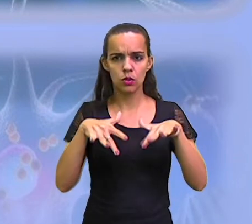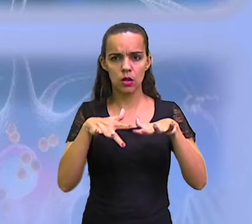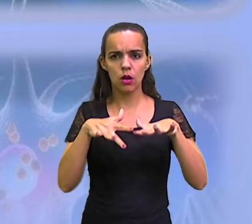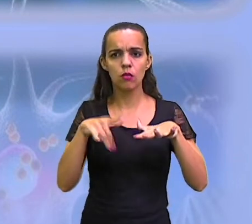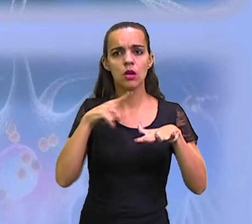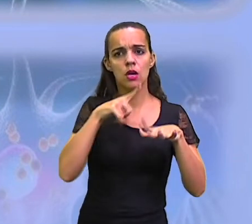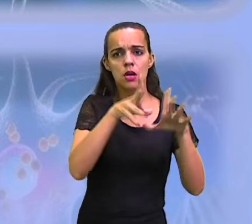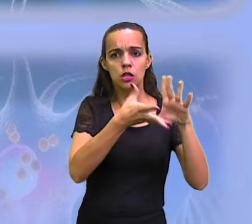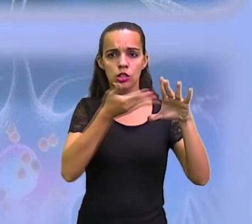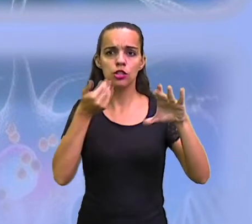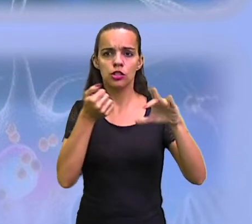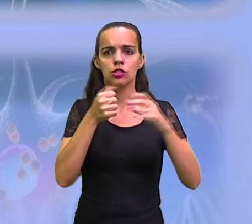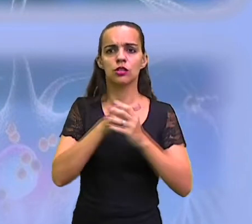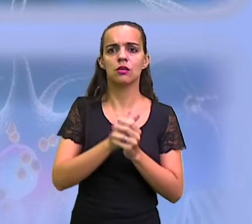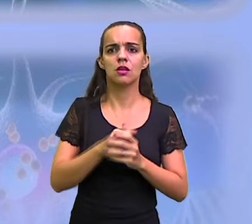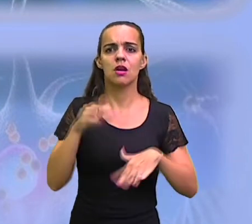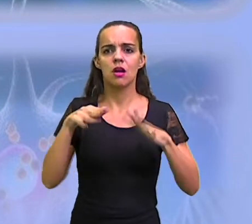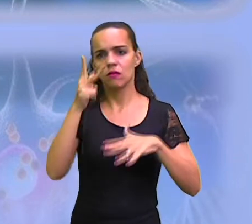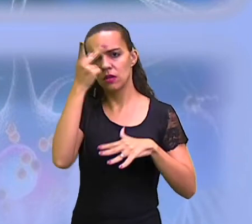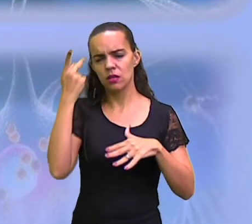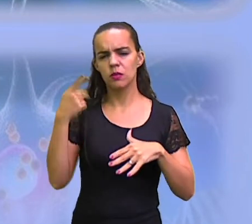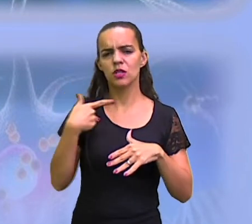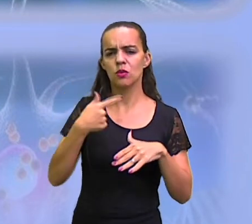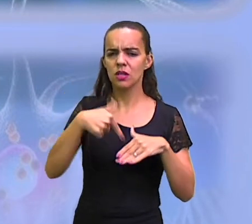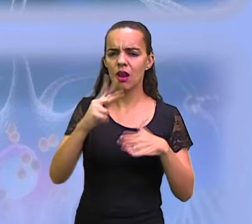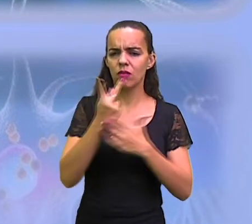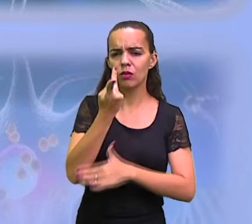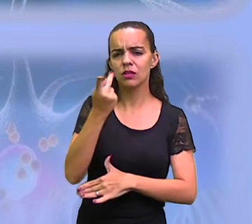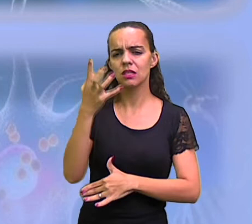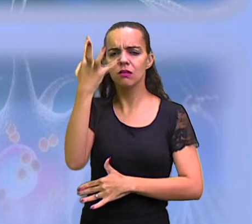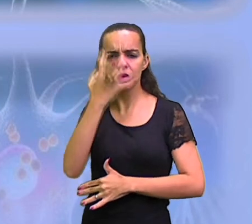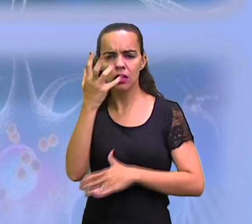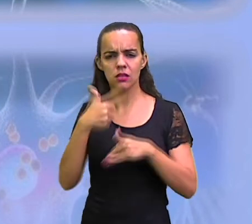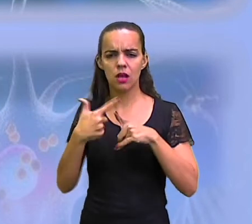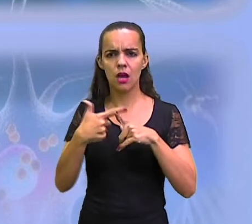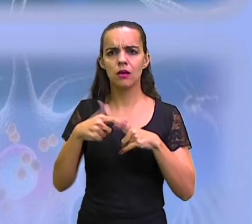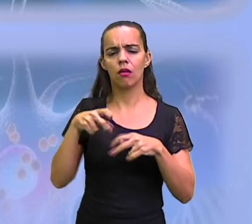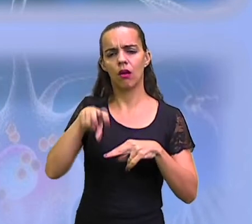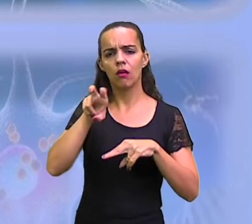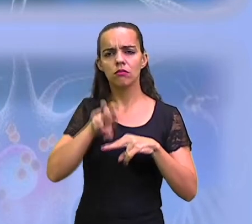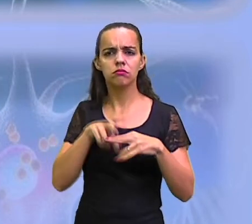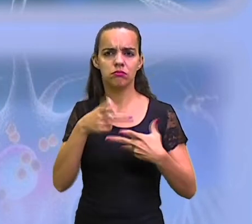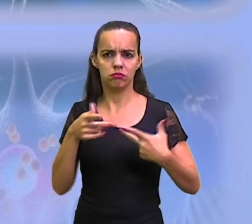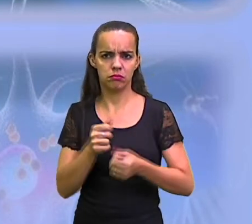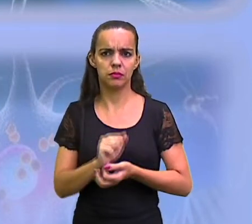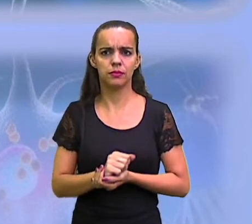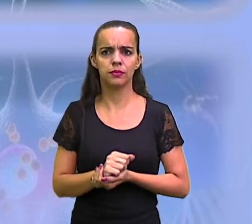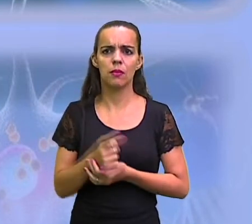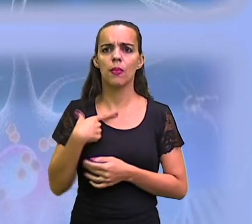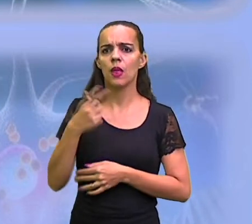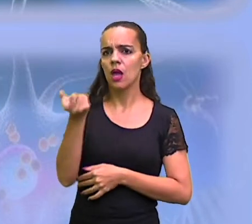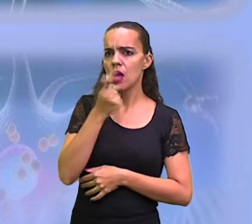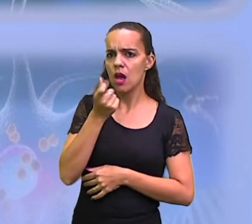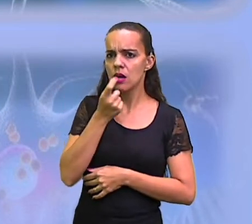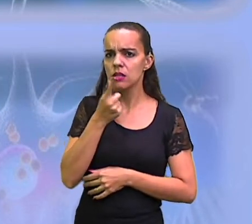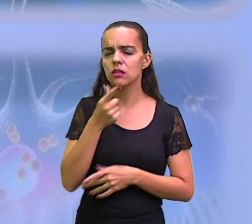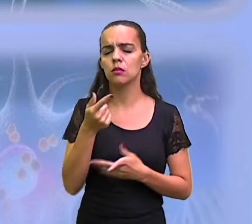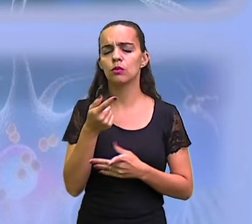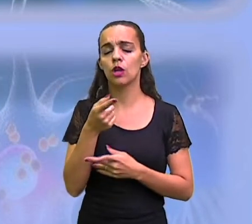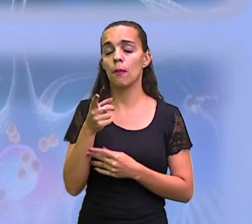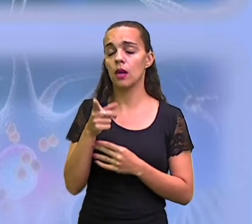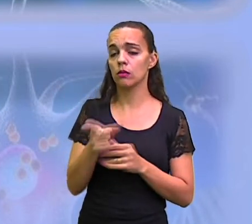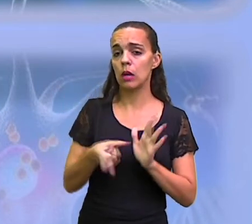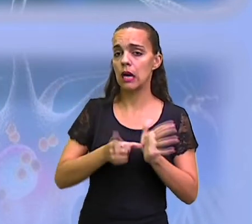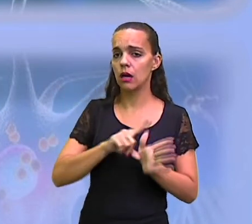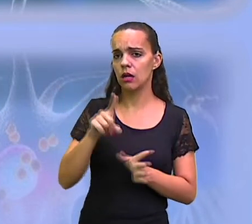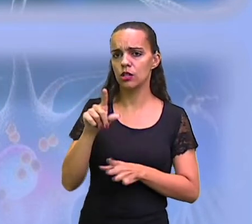leves, mas outras são graves e podem causar até a morte. os medicamentos antivirais